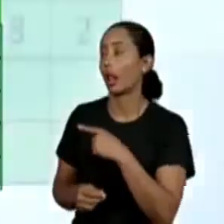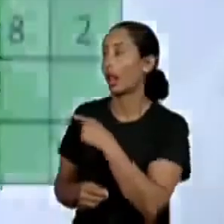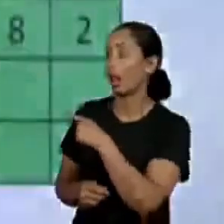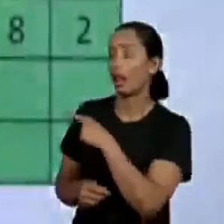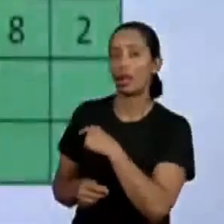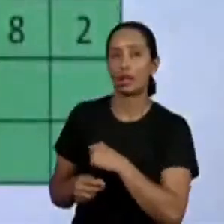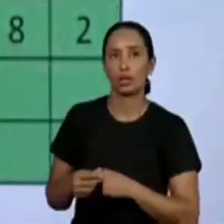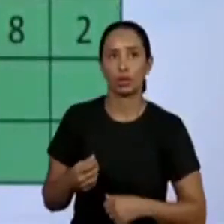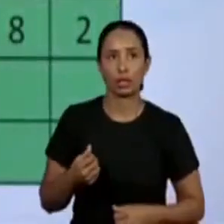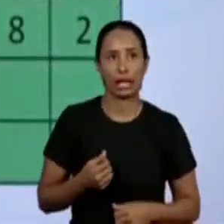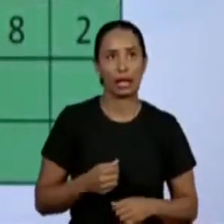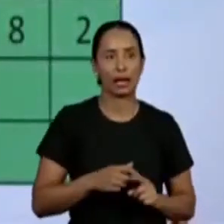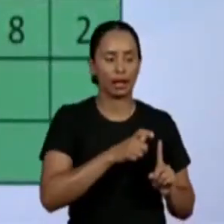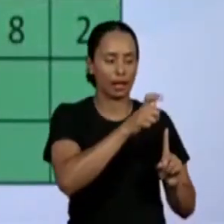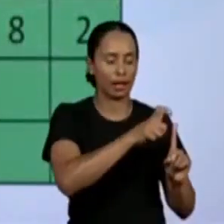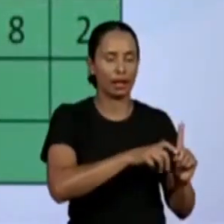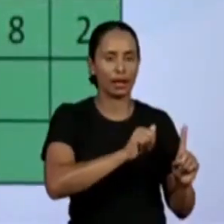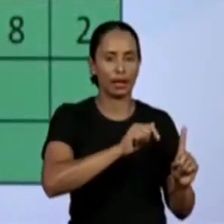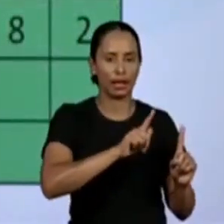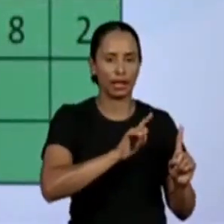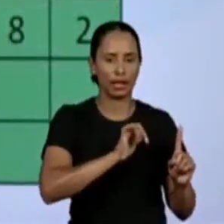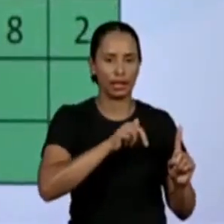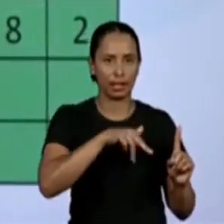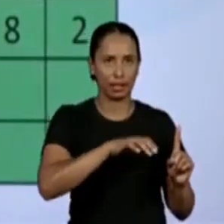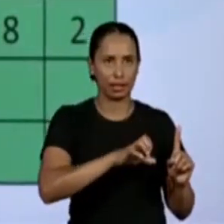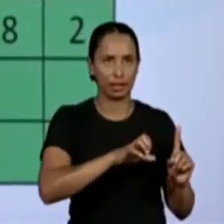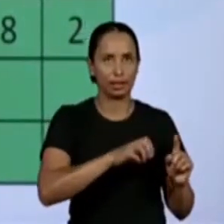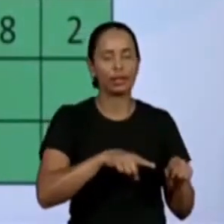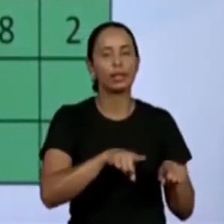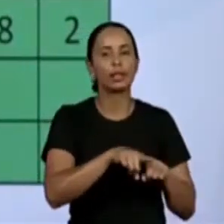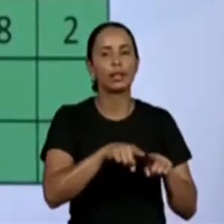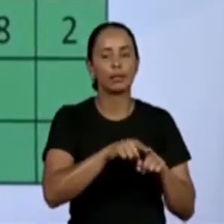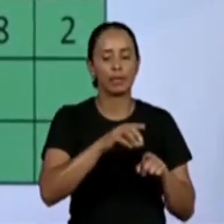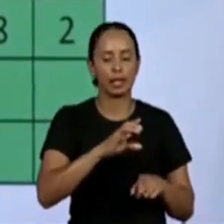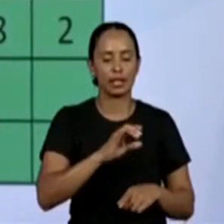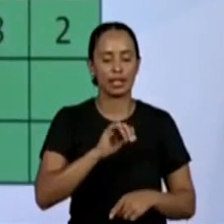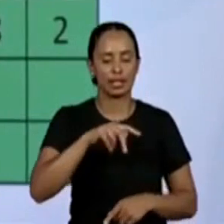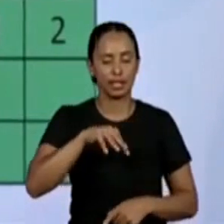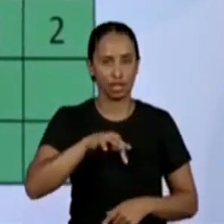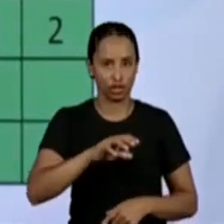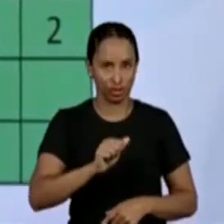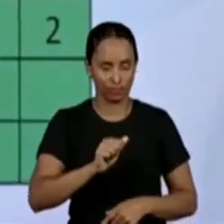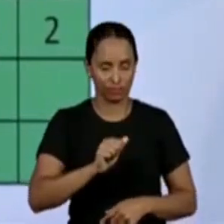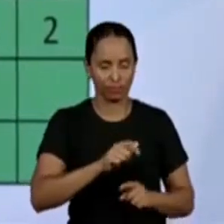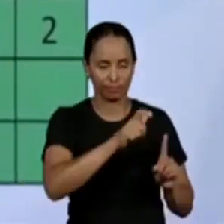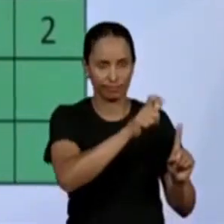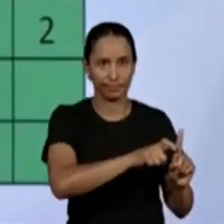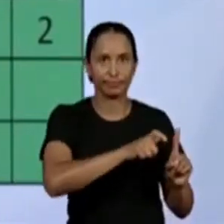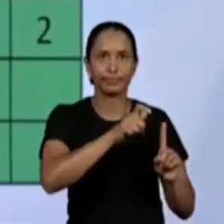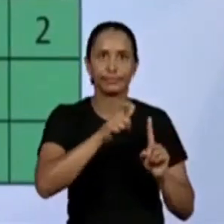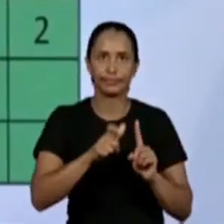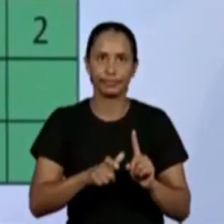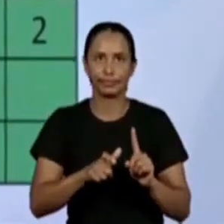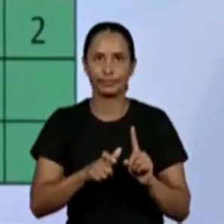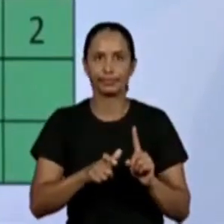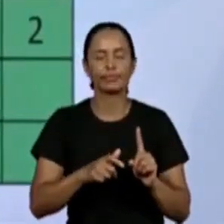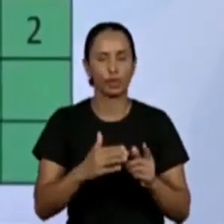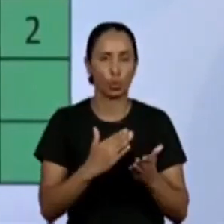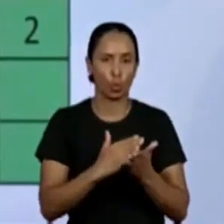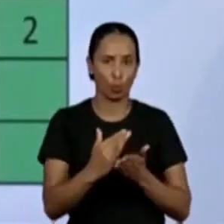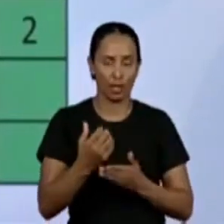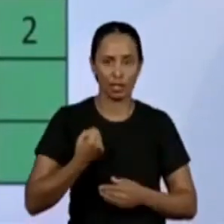Cíntia. Beleza, então maior aí, ou a Cíntia ou a Aline, eu tenho esses dois. Ah,